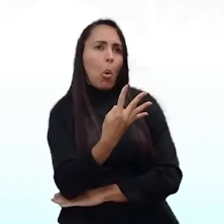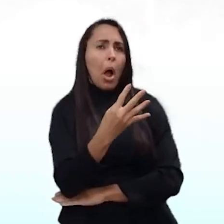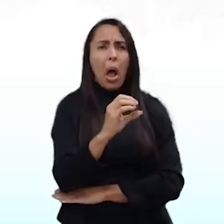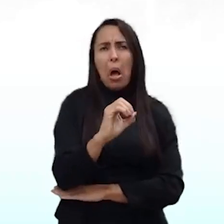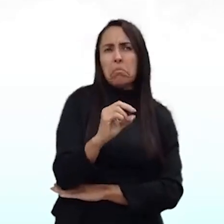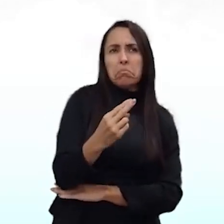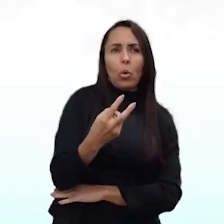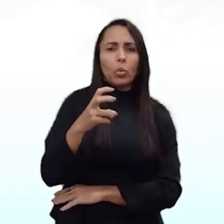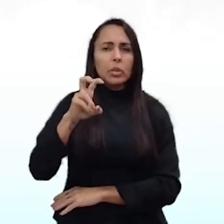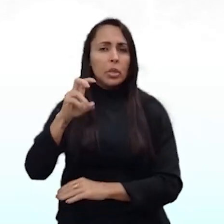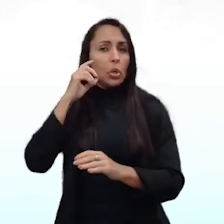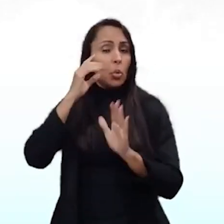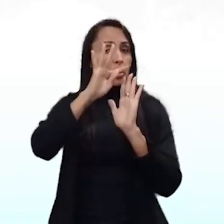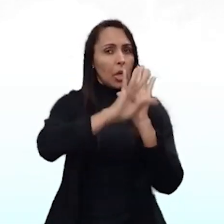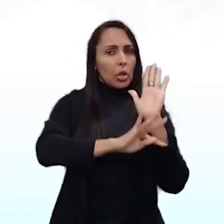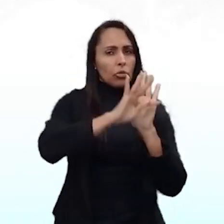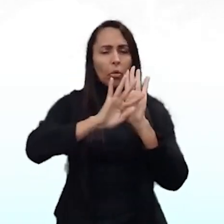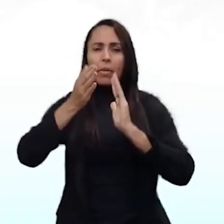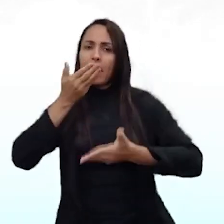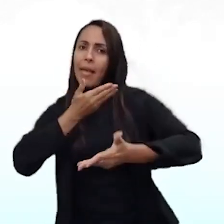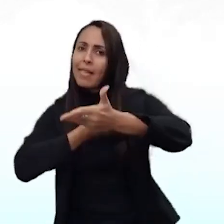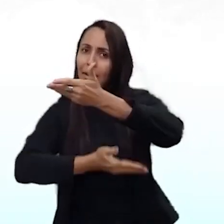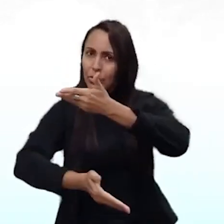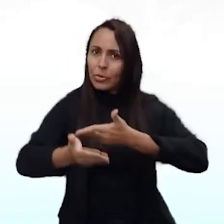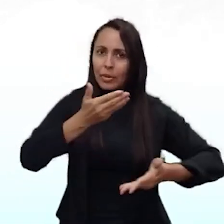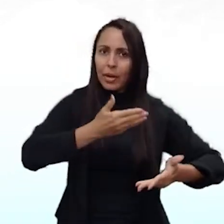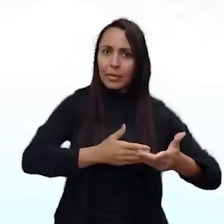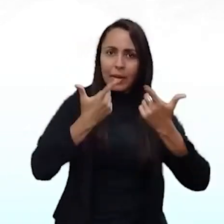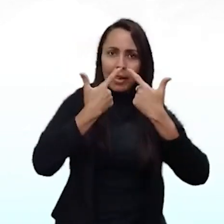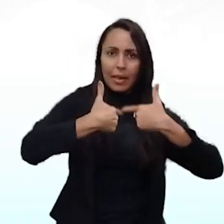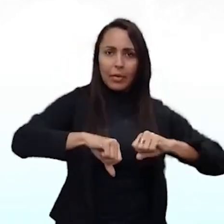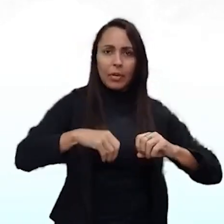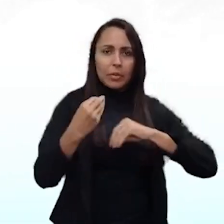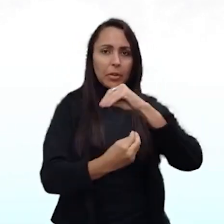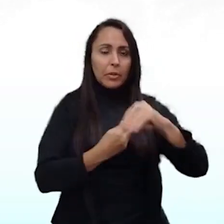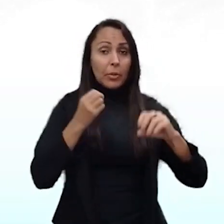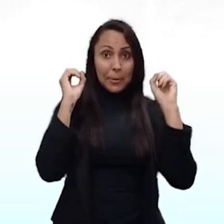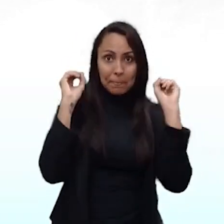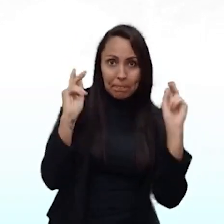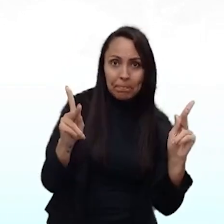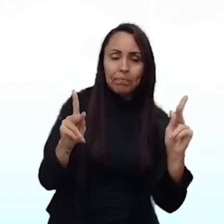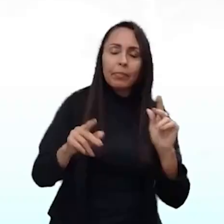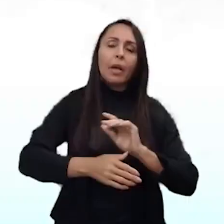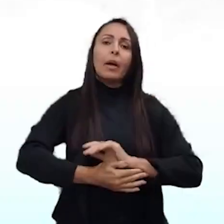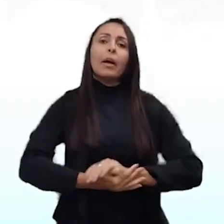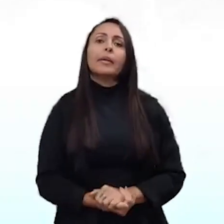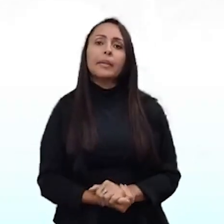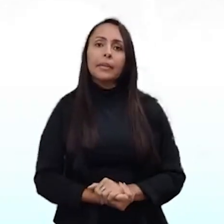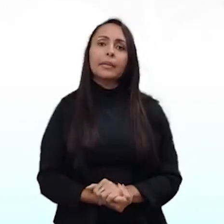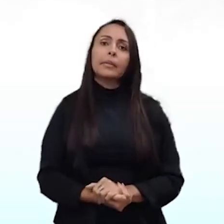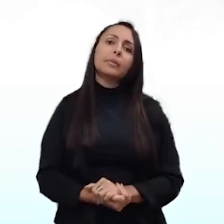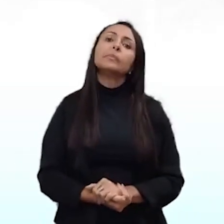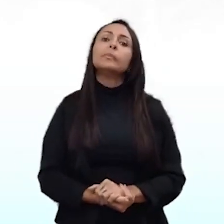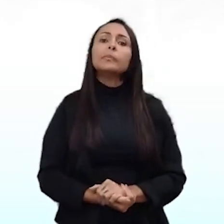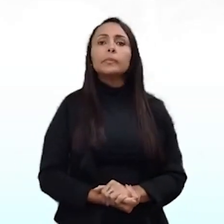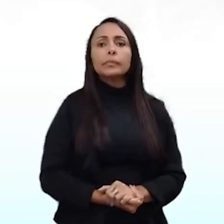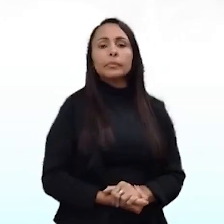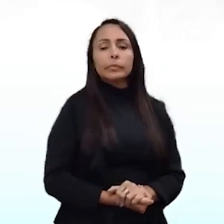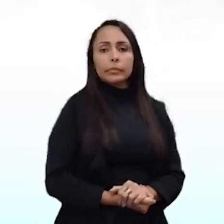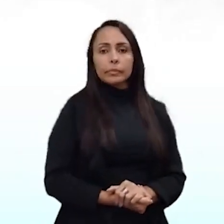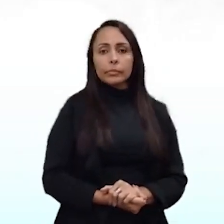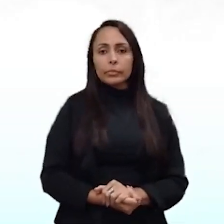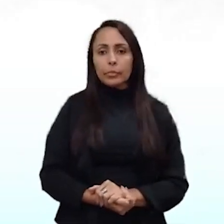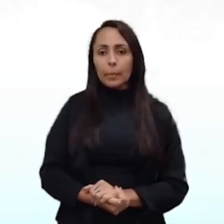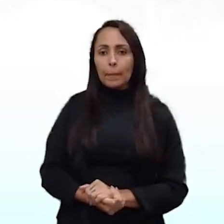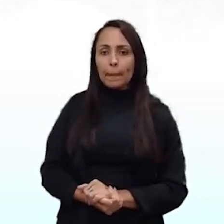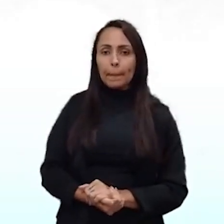cinco textos relacionados aí a essa questão de uma linguagem mista, tá? Eu vou passar aqui e dar uma olhada. Vou colocar